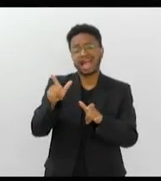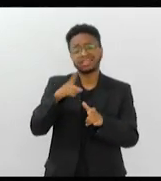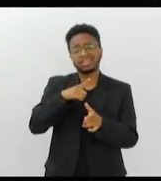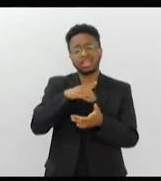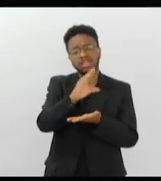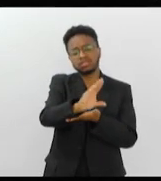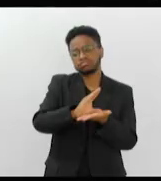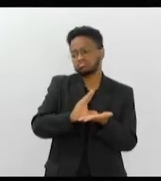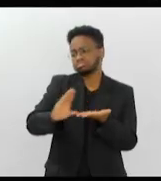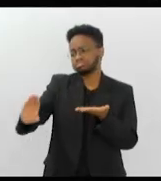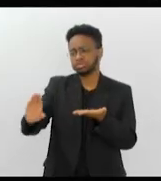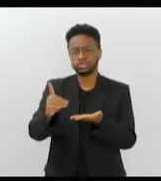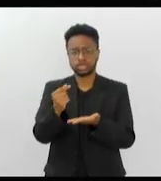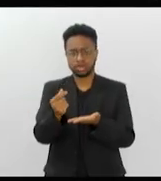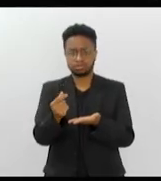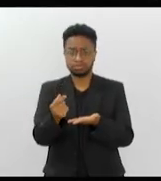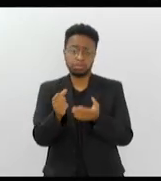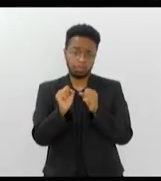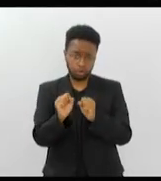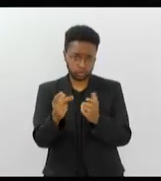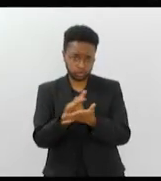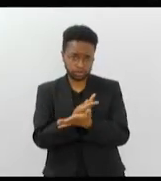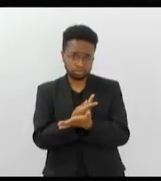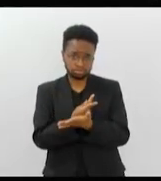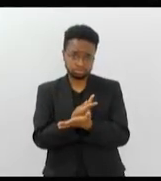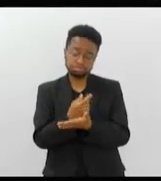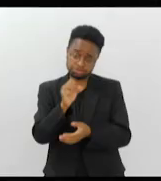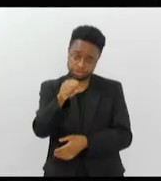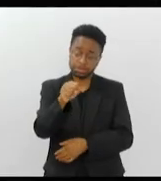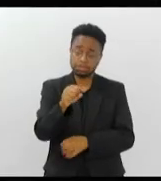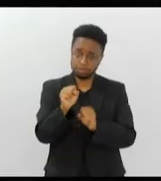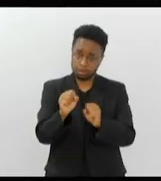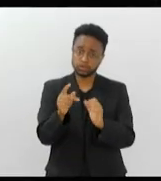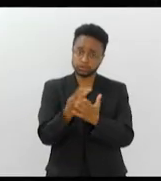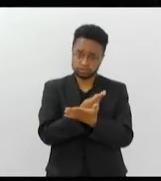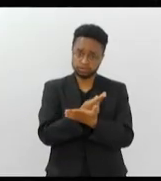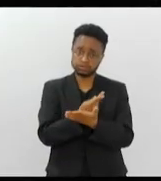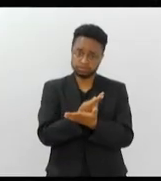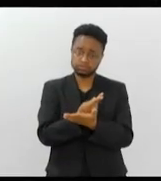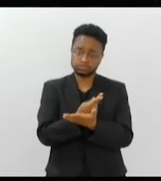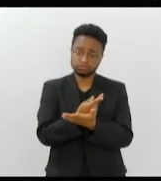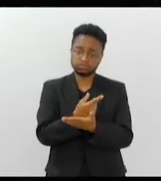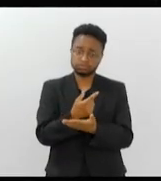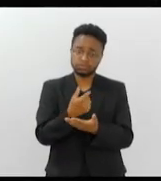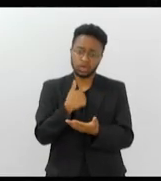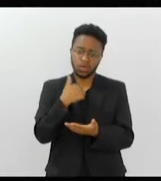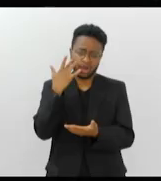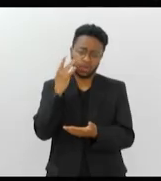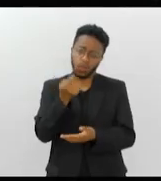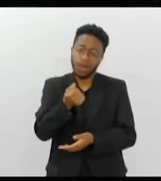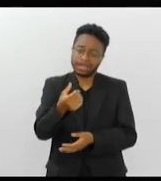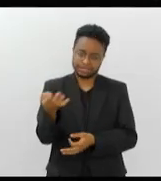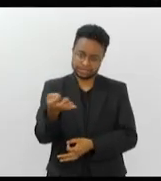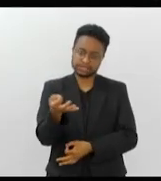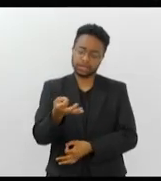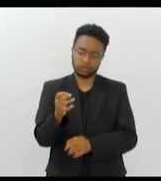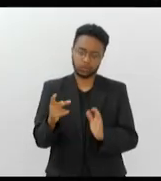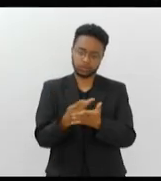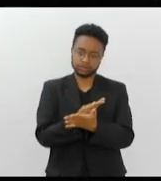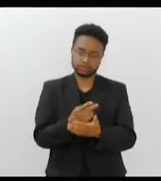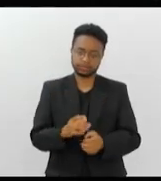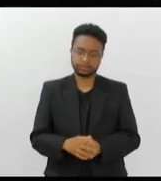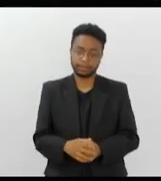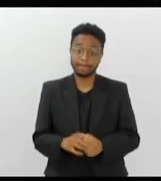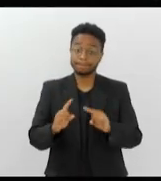de conduta. É possível. É possível. Eu diria que é quase certo. Mas